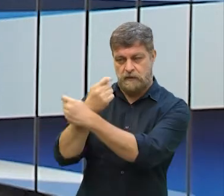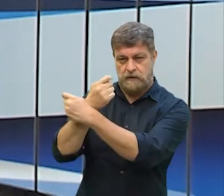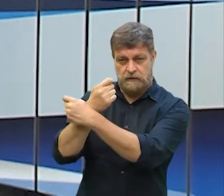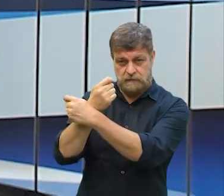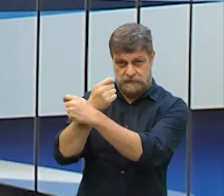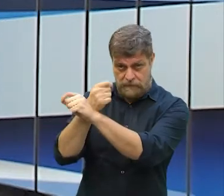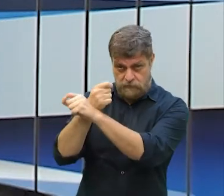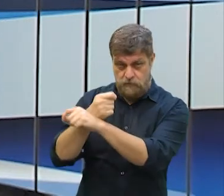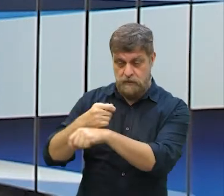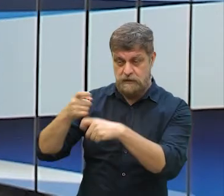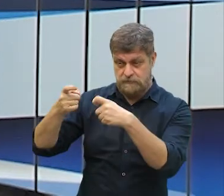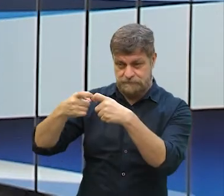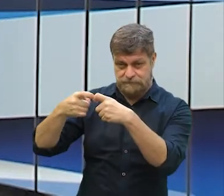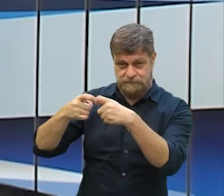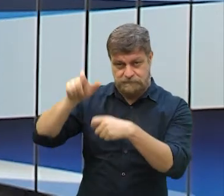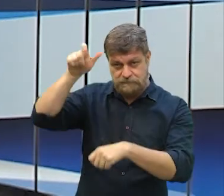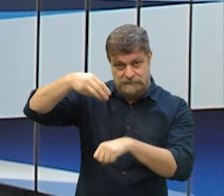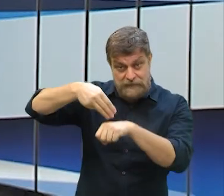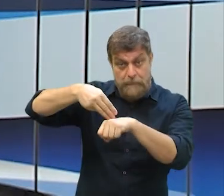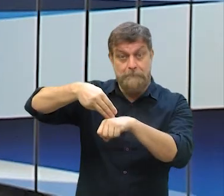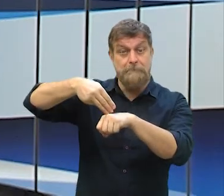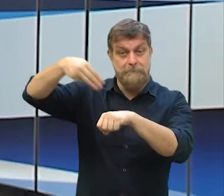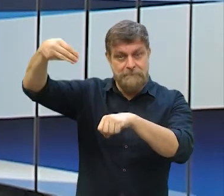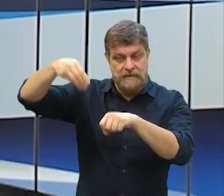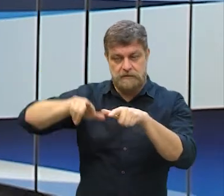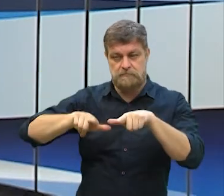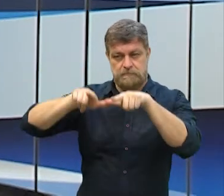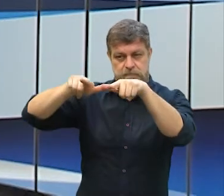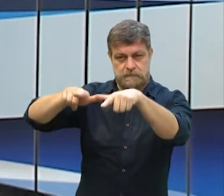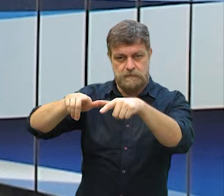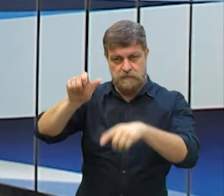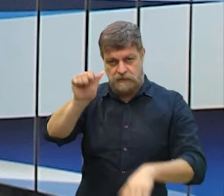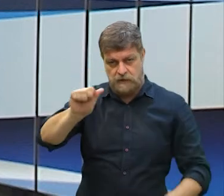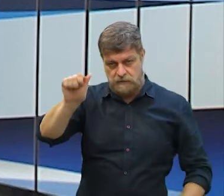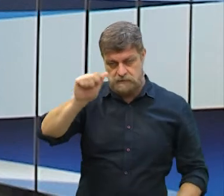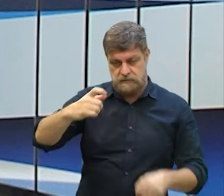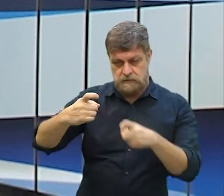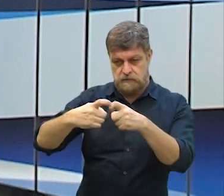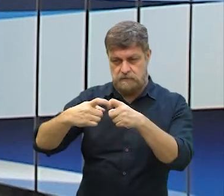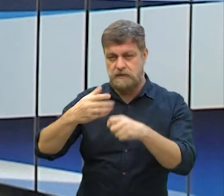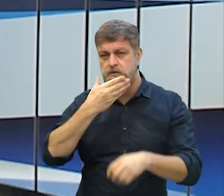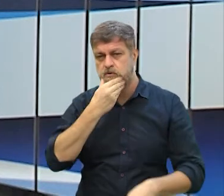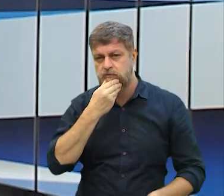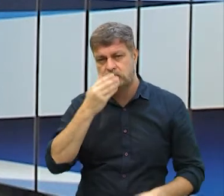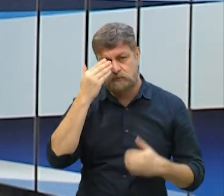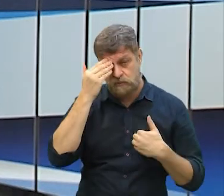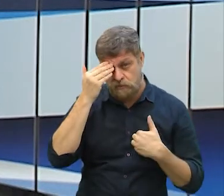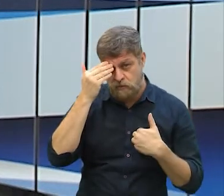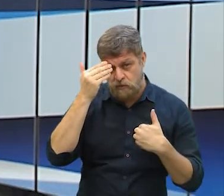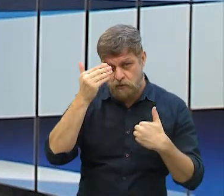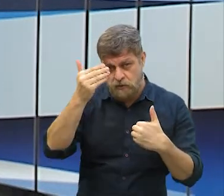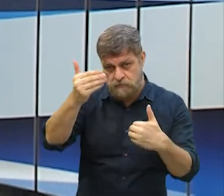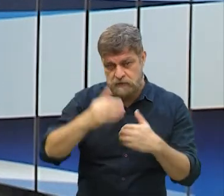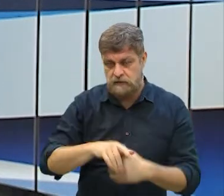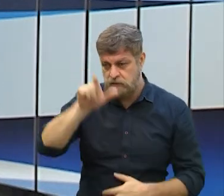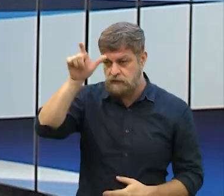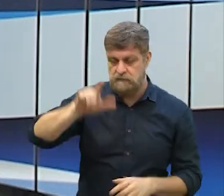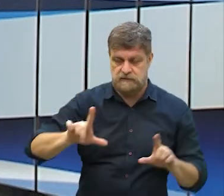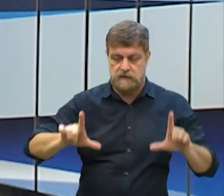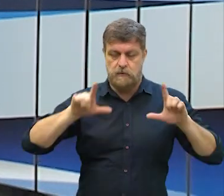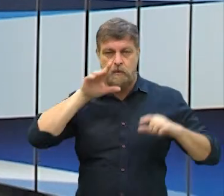PUC Campinas, mestre em uro-oncologia, titular da Sociedade Brasileira de Urologia, muito obrigado